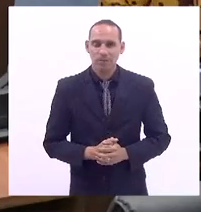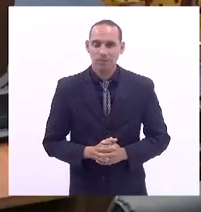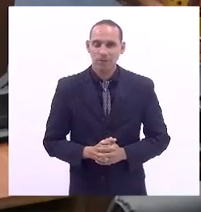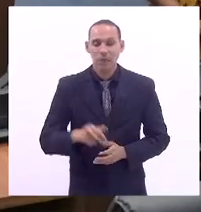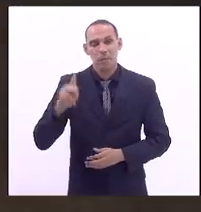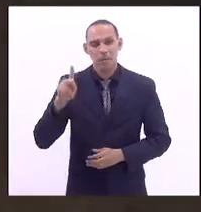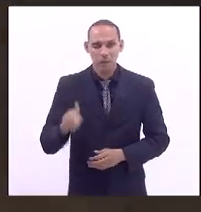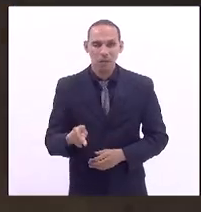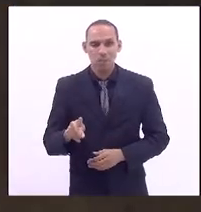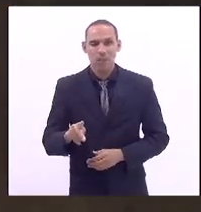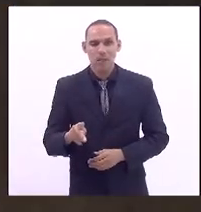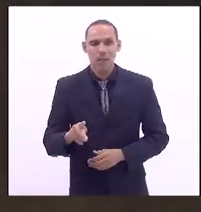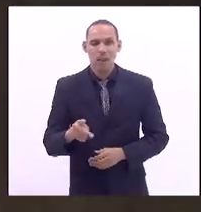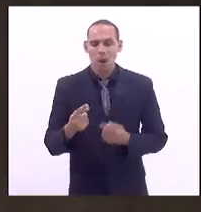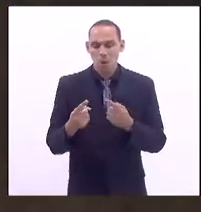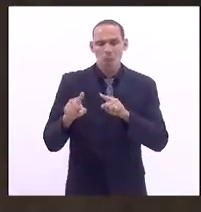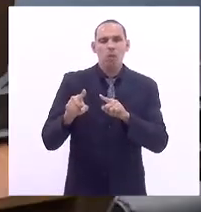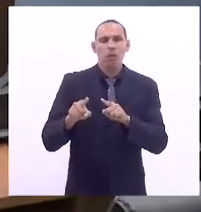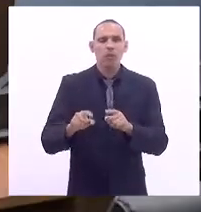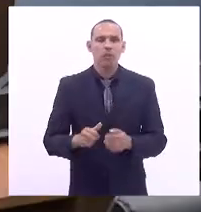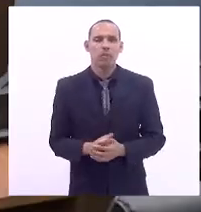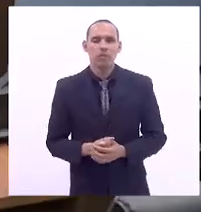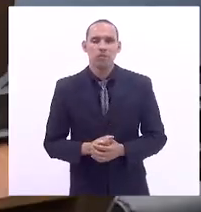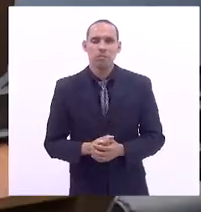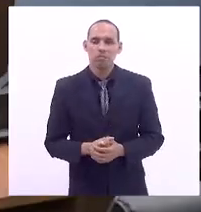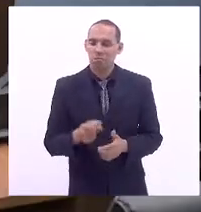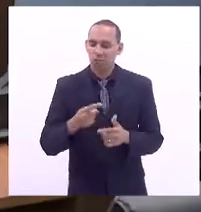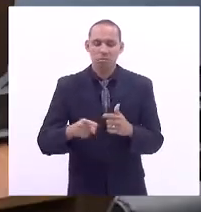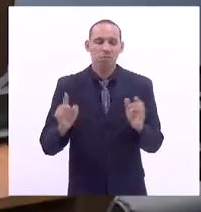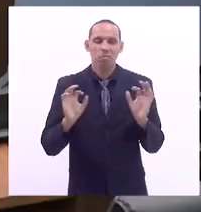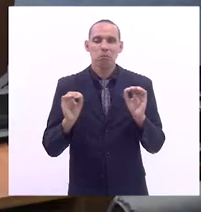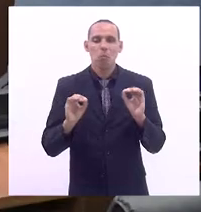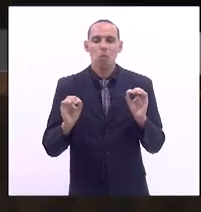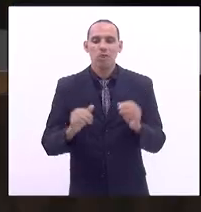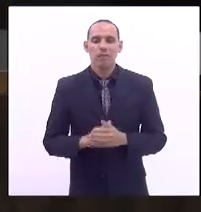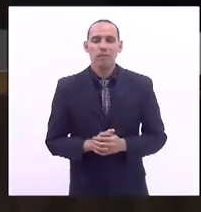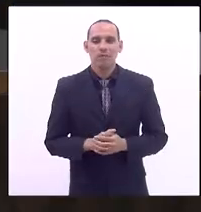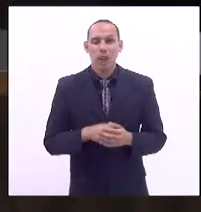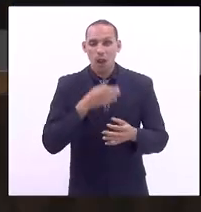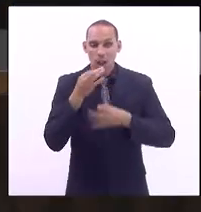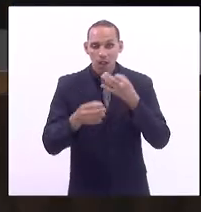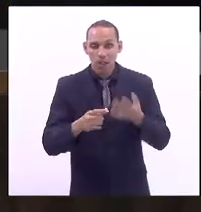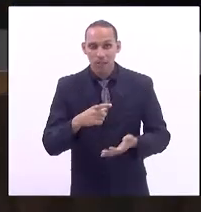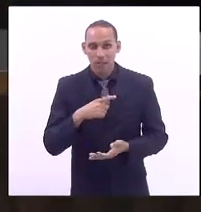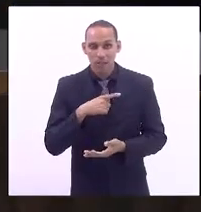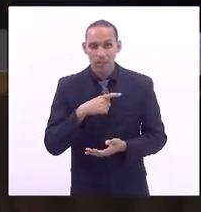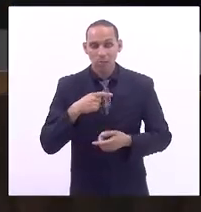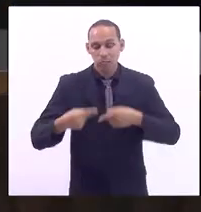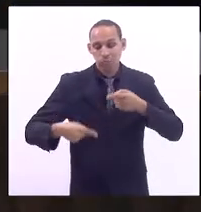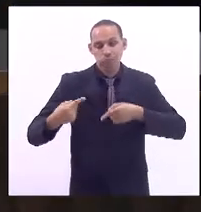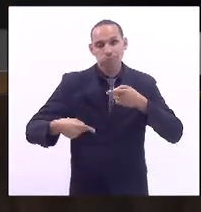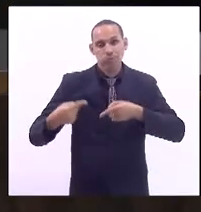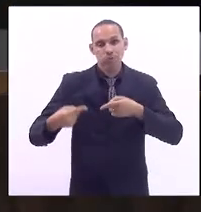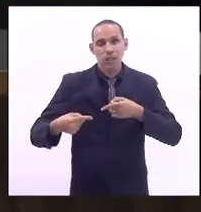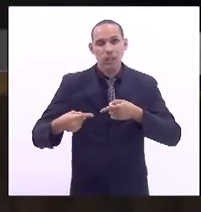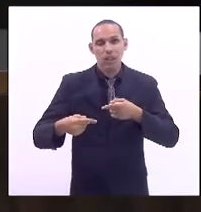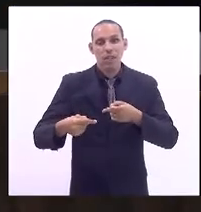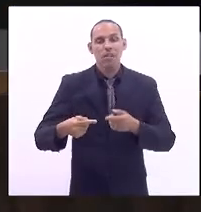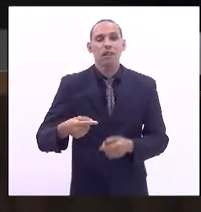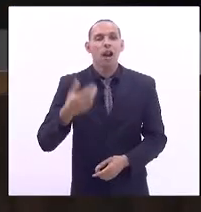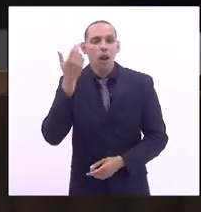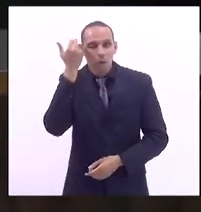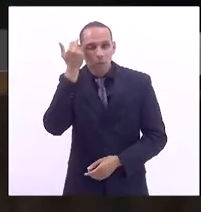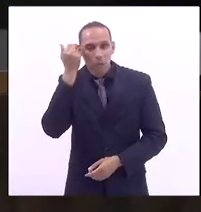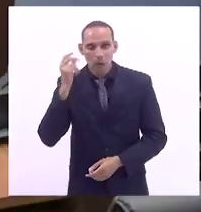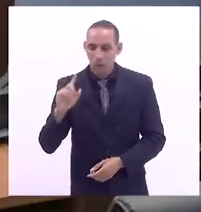o presépio aparecer contrário tem problema depois pareceres emitidos em discussão para discutir o deputado